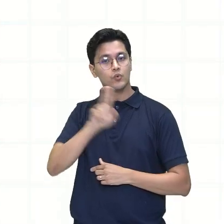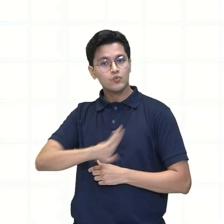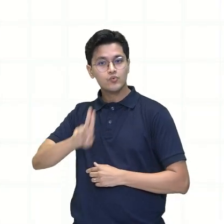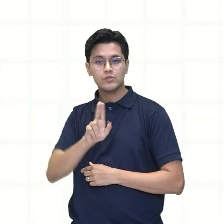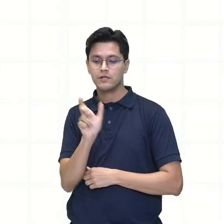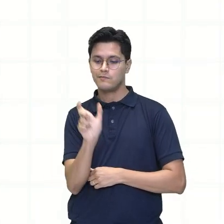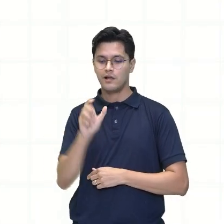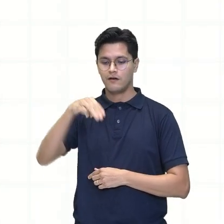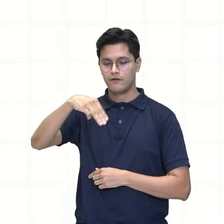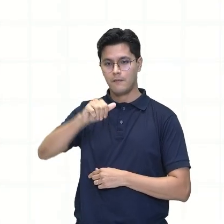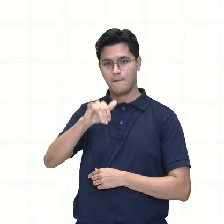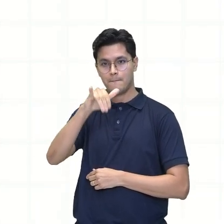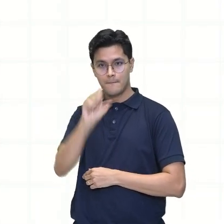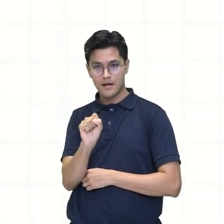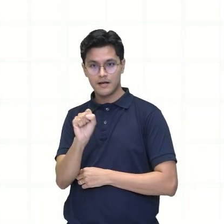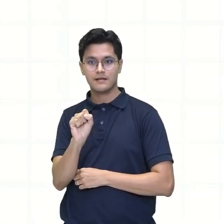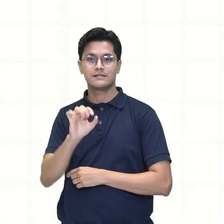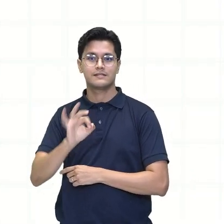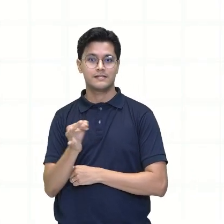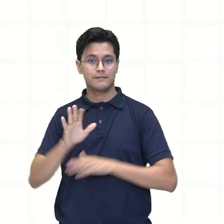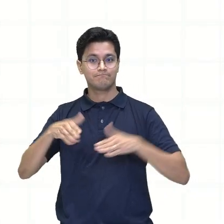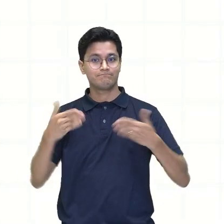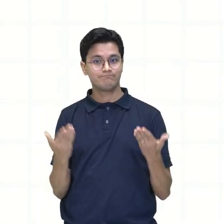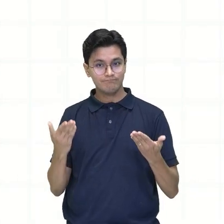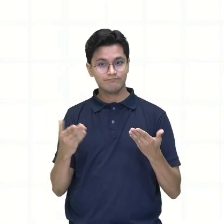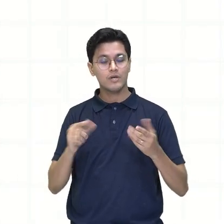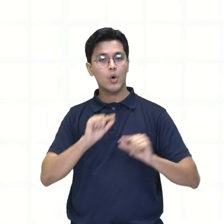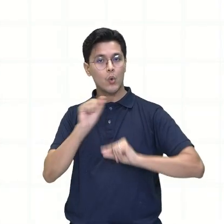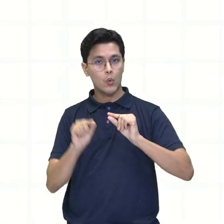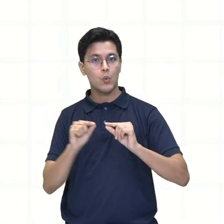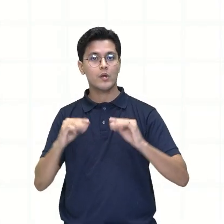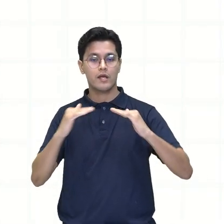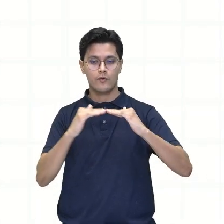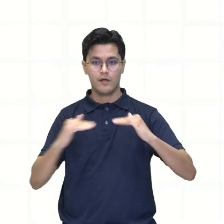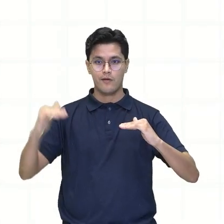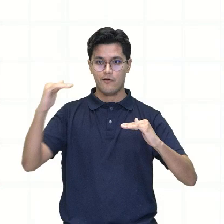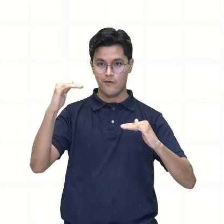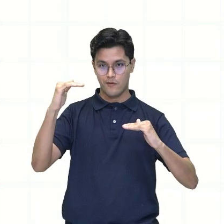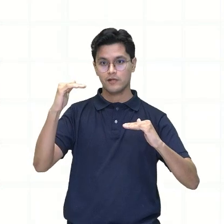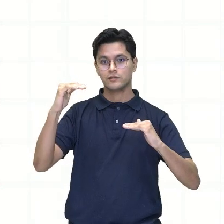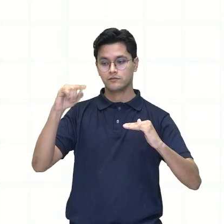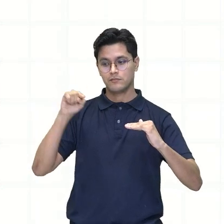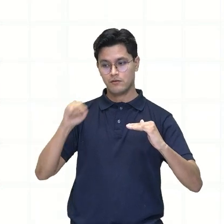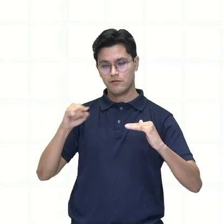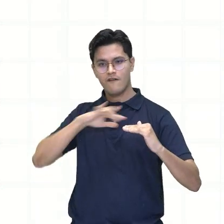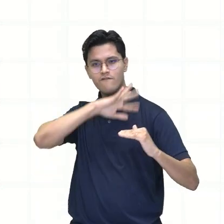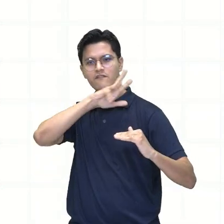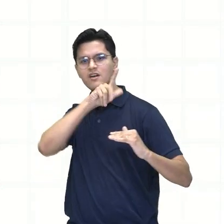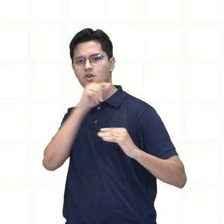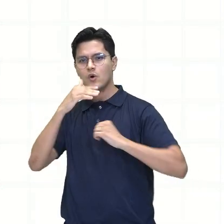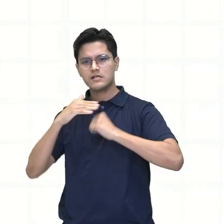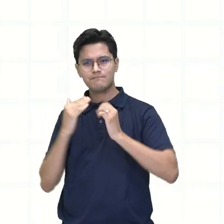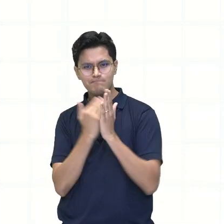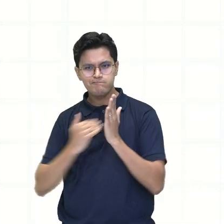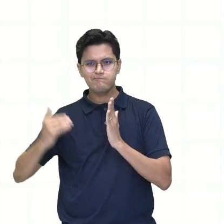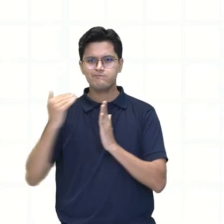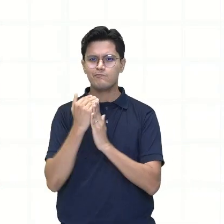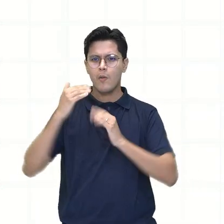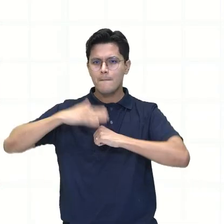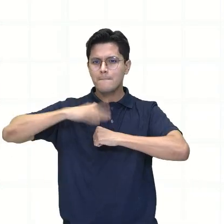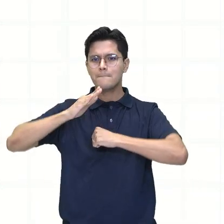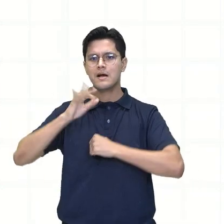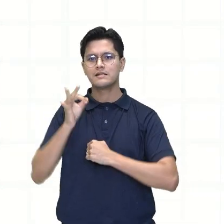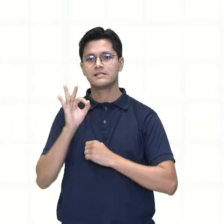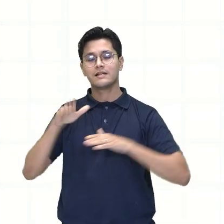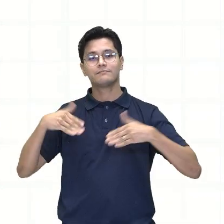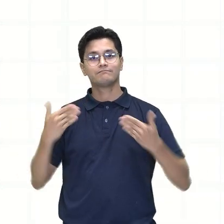estou intensificando a superioridade do nosso adjetivo ferozes. Mais do que, né? Não está gravado ali, mas